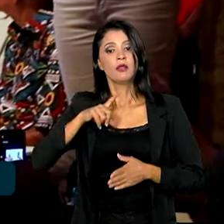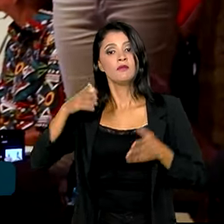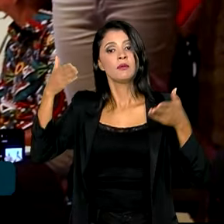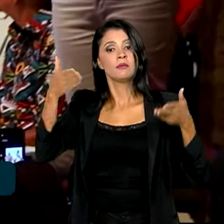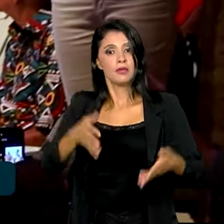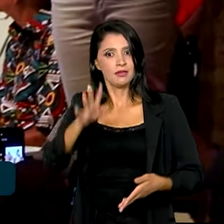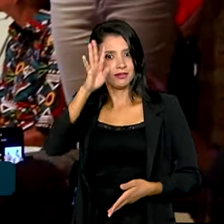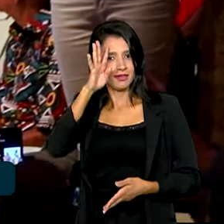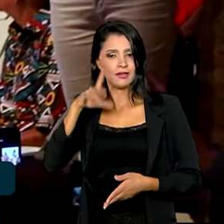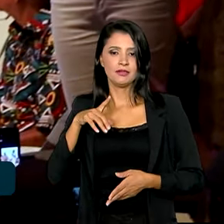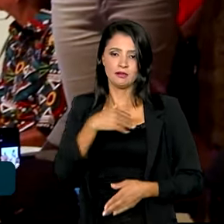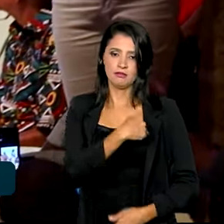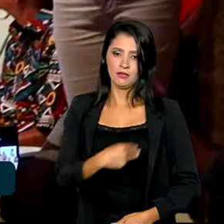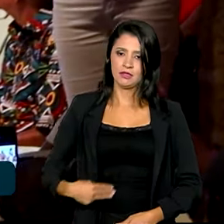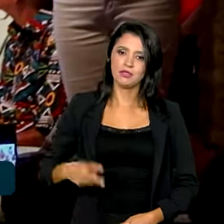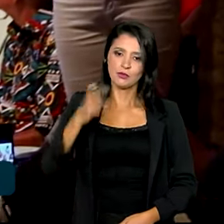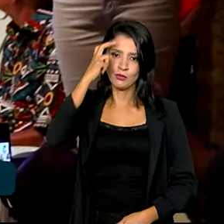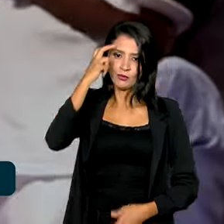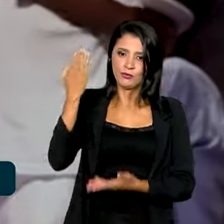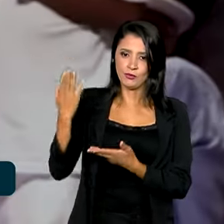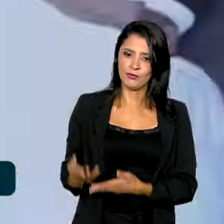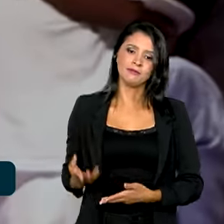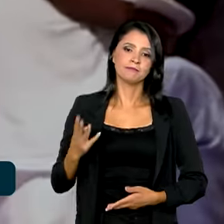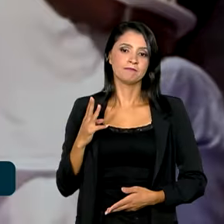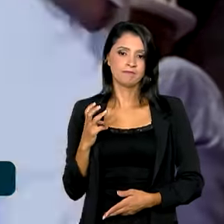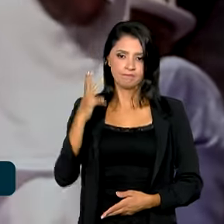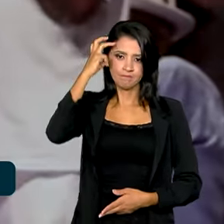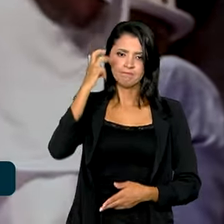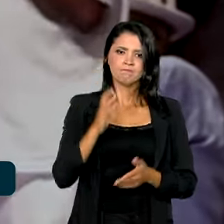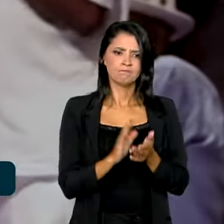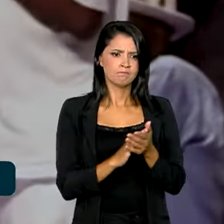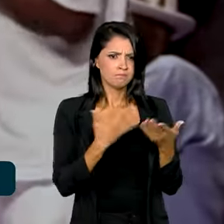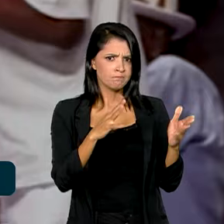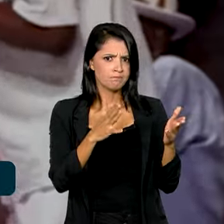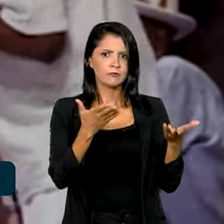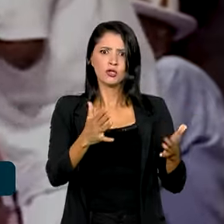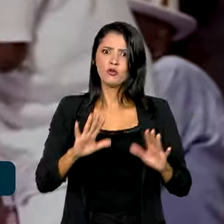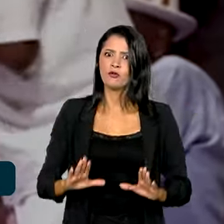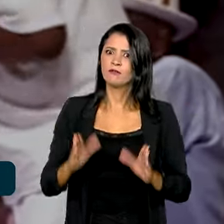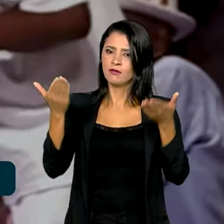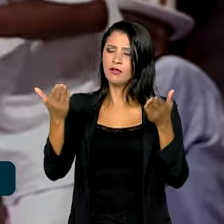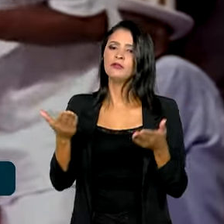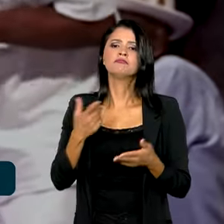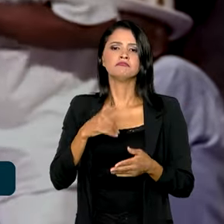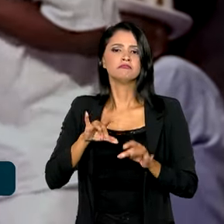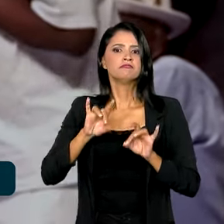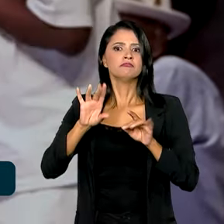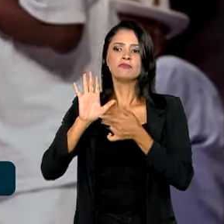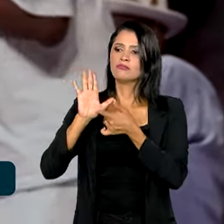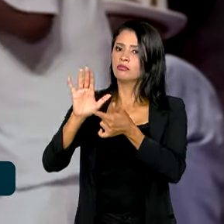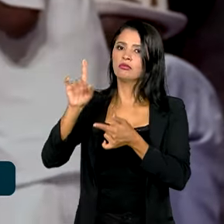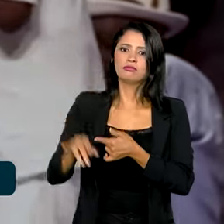presença da ministra da Cultura, Margarete Menezes, que elogiou a iniciativa e destacou a